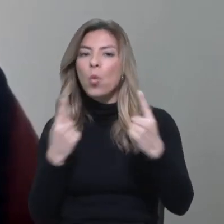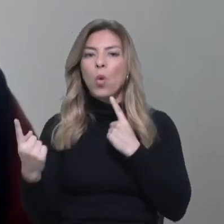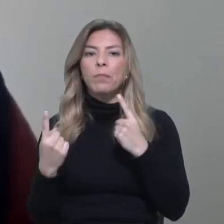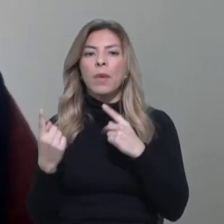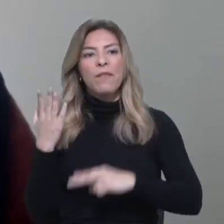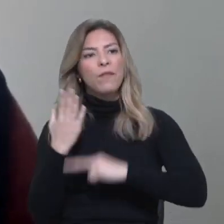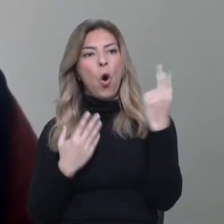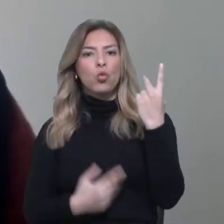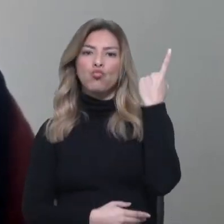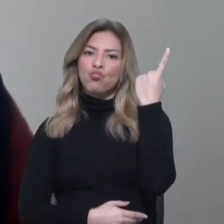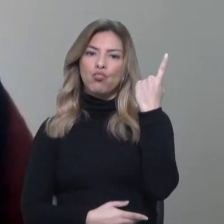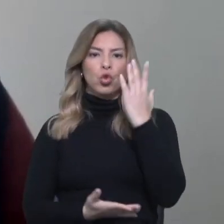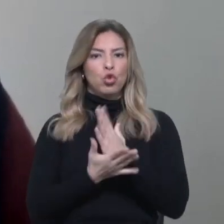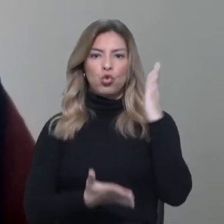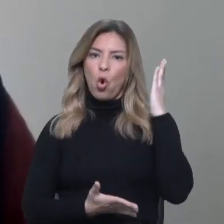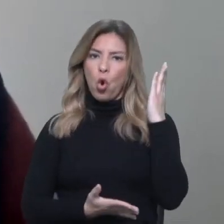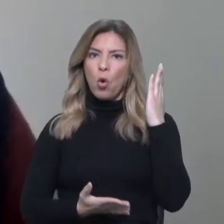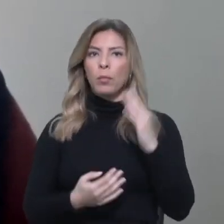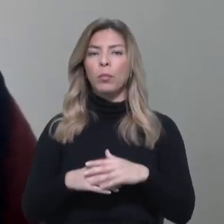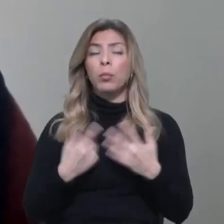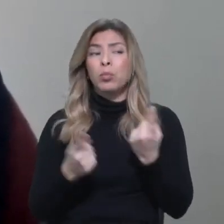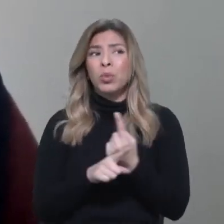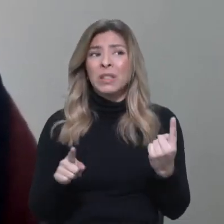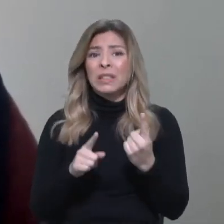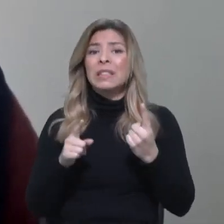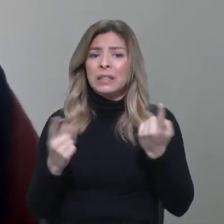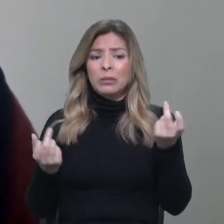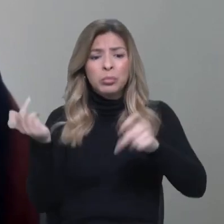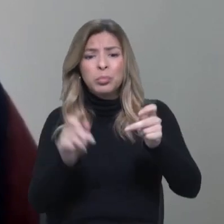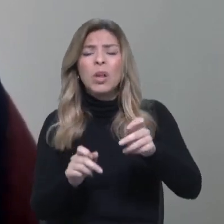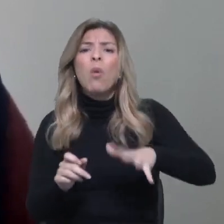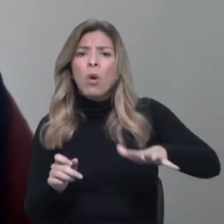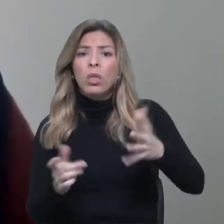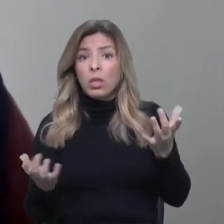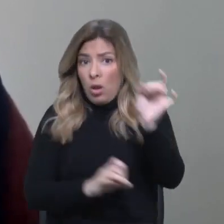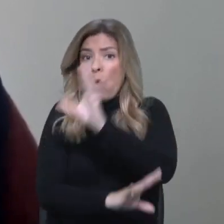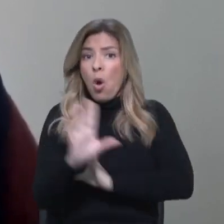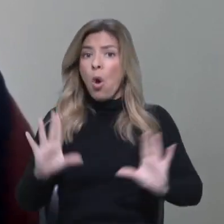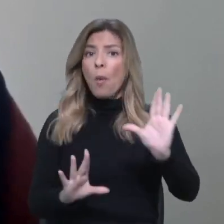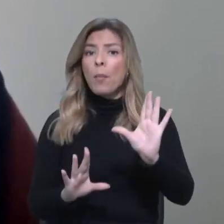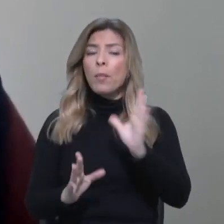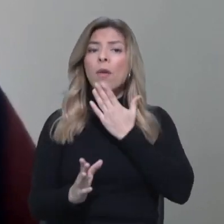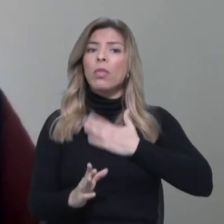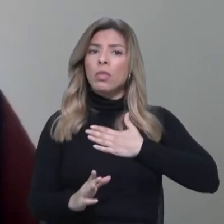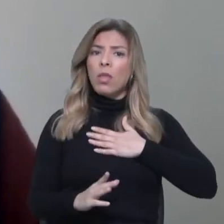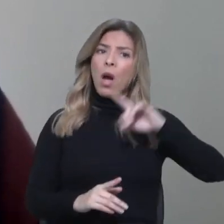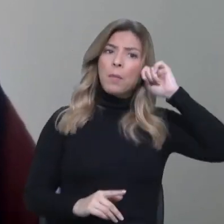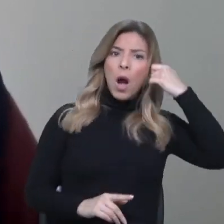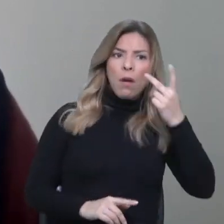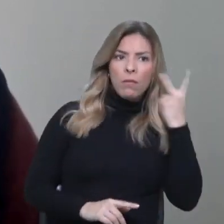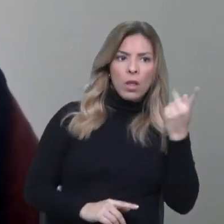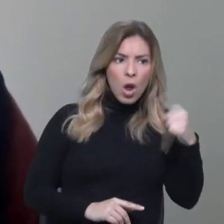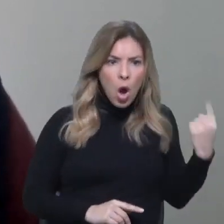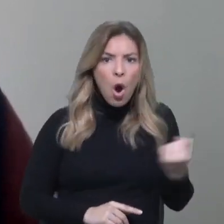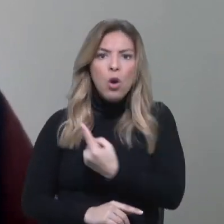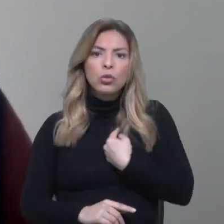única nesta matéria, porque Uhum. tudo isto se passa na Europa, tudo isto tem impacto na nossa vida, na inflação, na